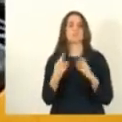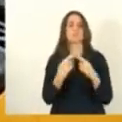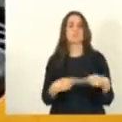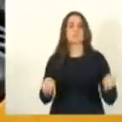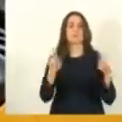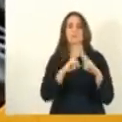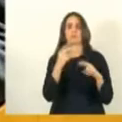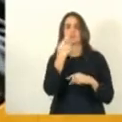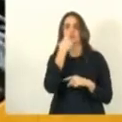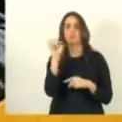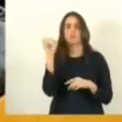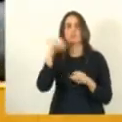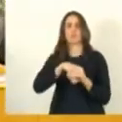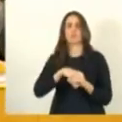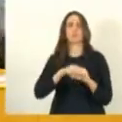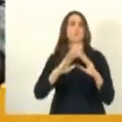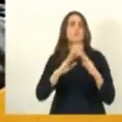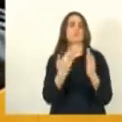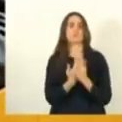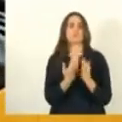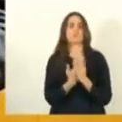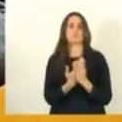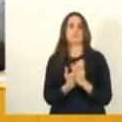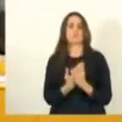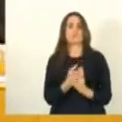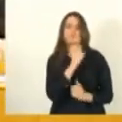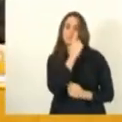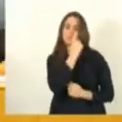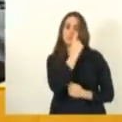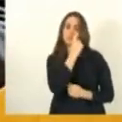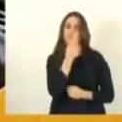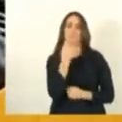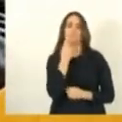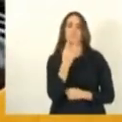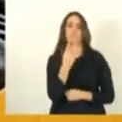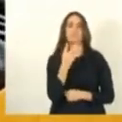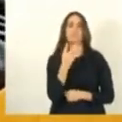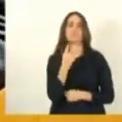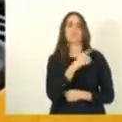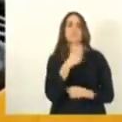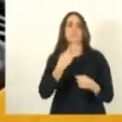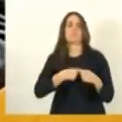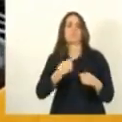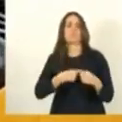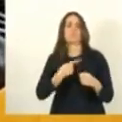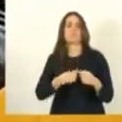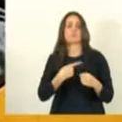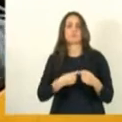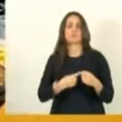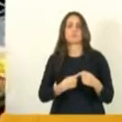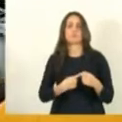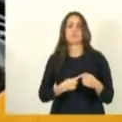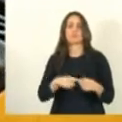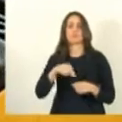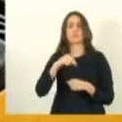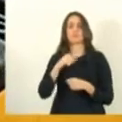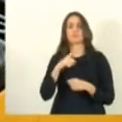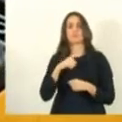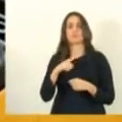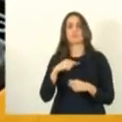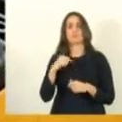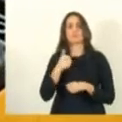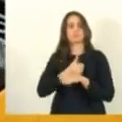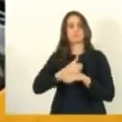do lixo nas escolas. O deputado Dari falou mesmo que lá deu um exemplo do município, que tem feito isso com